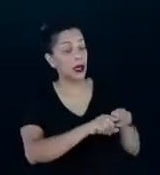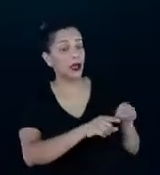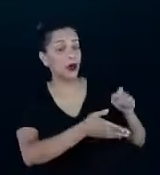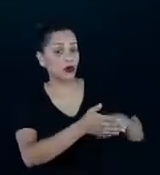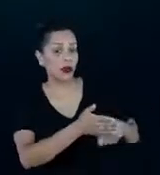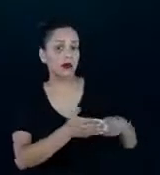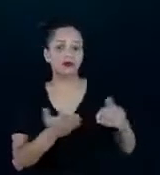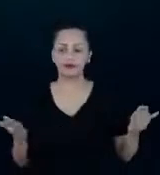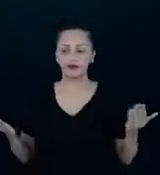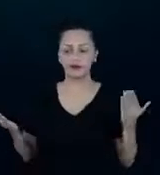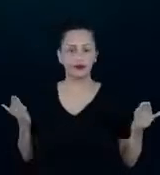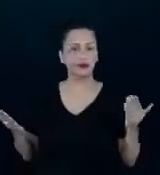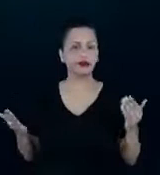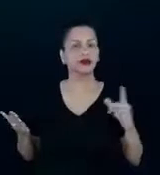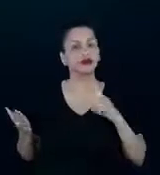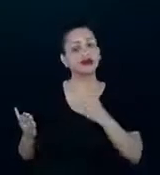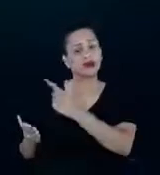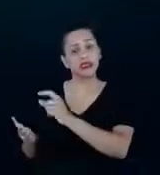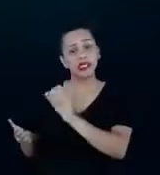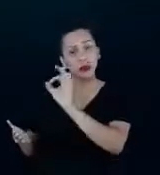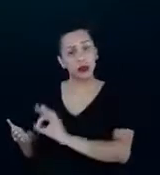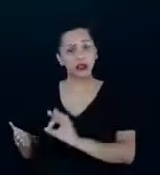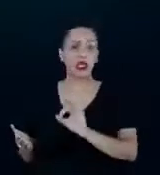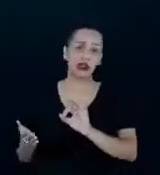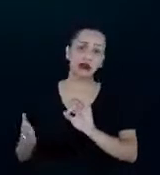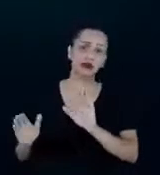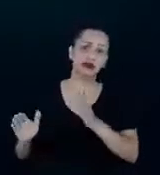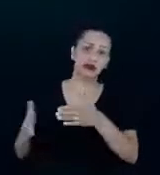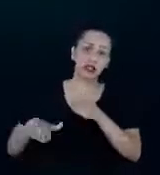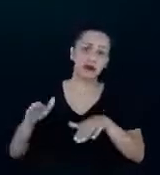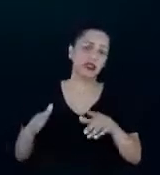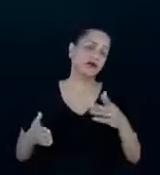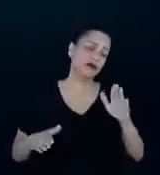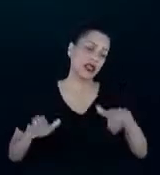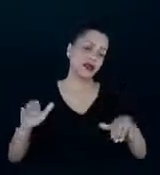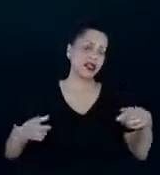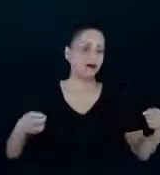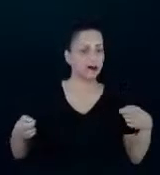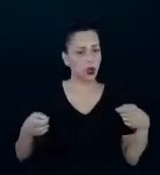casos, 100% da contratante, tem casos que esse valor pode ser negociado.